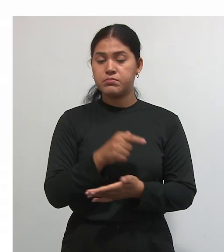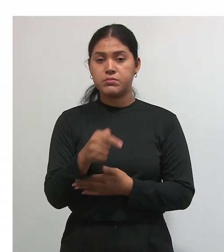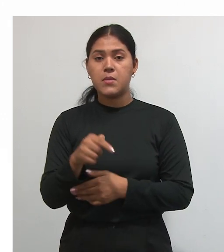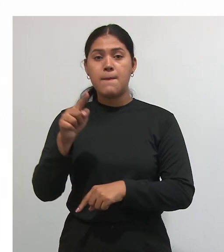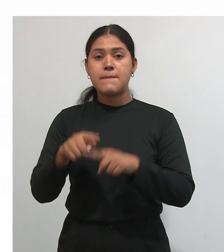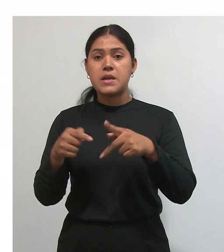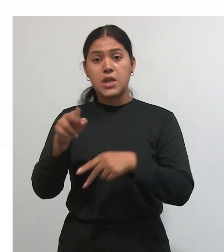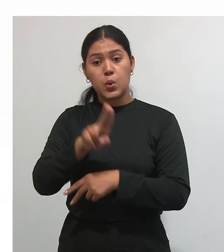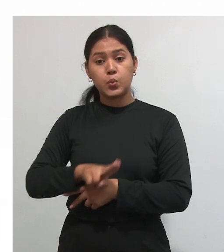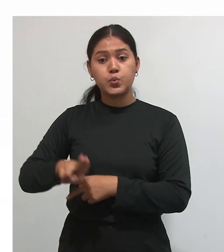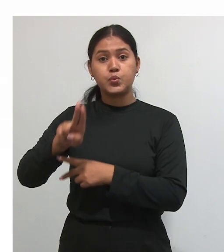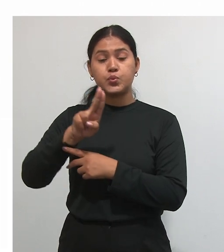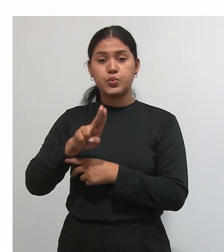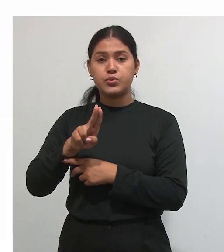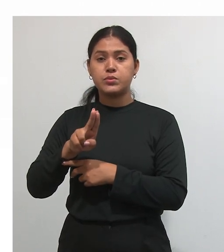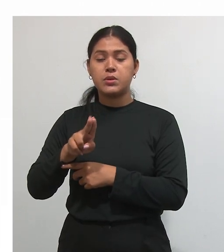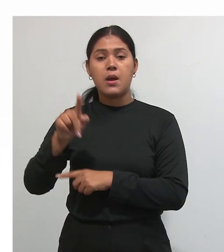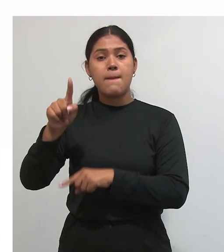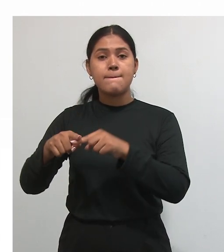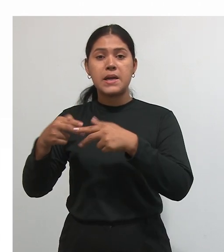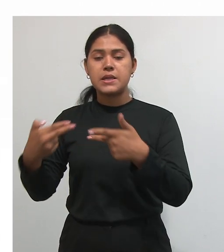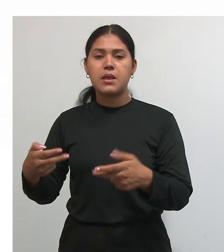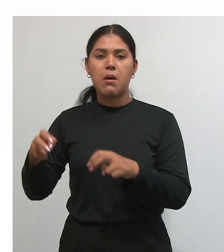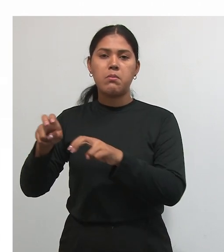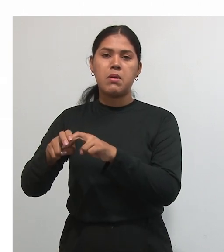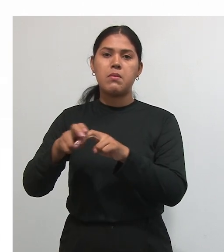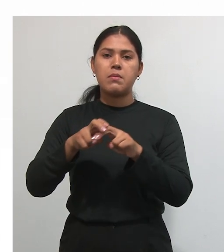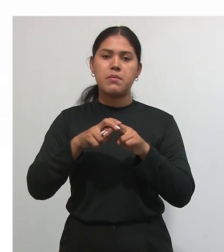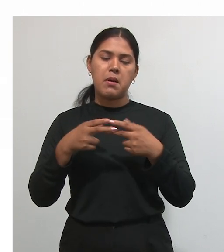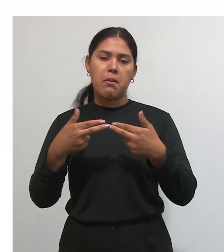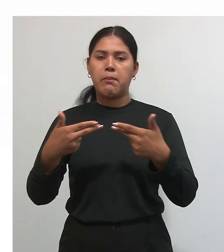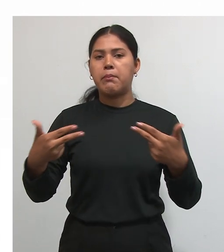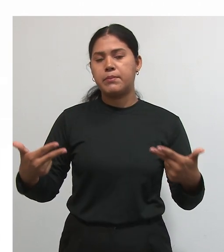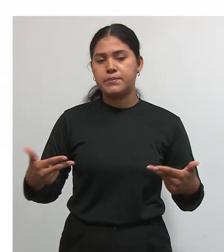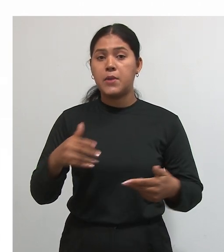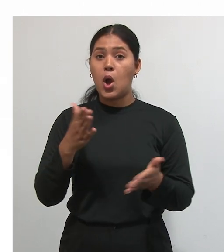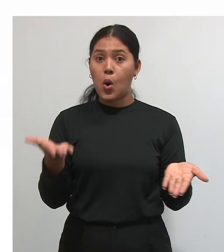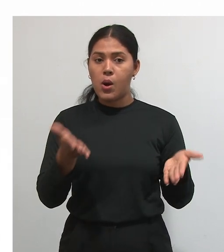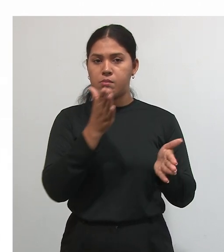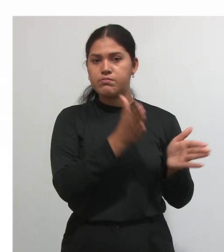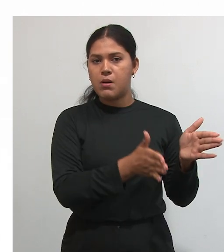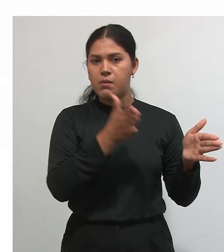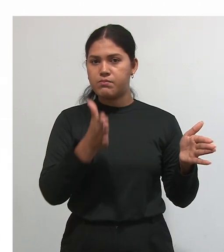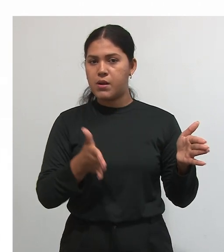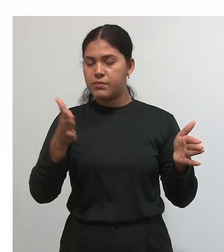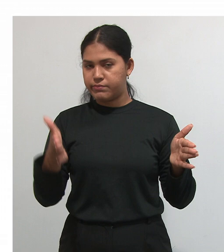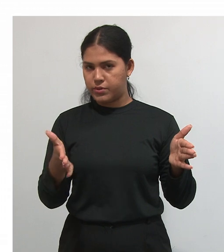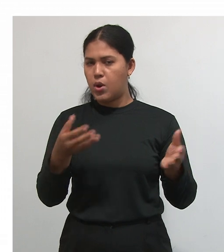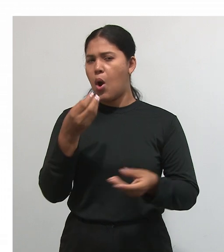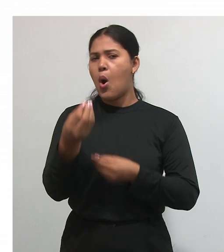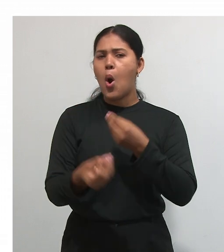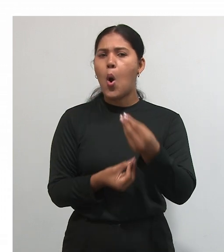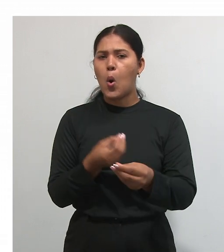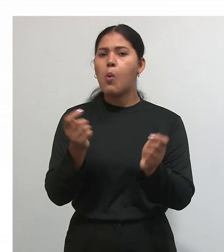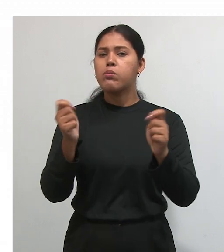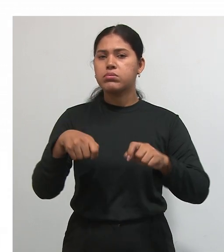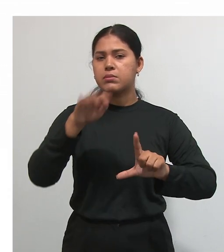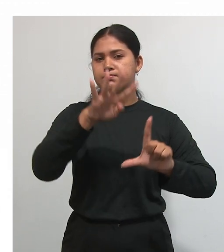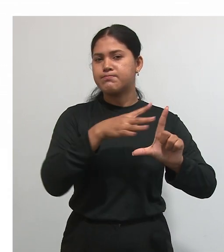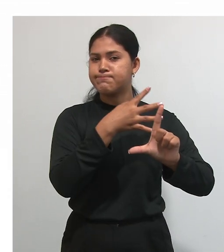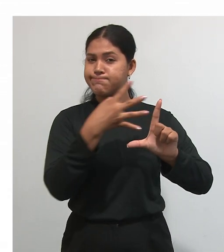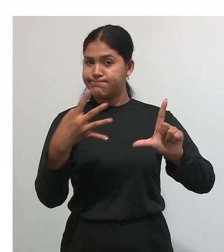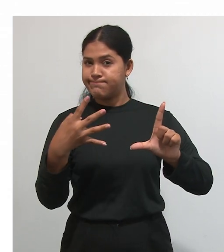de consumo e bens imóveis. Vamos falar agora de cada um deles, como é que ocorre esse inventário.